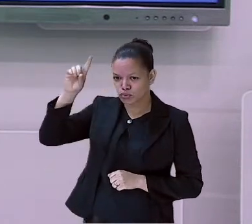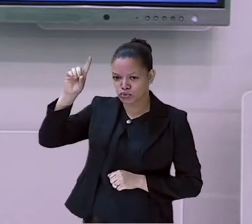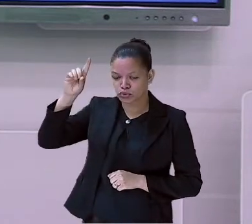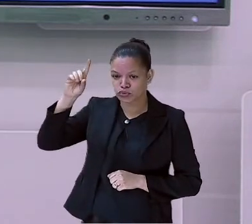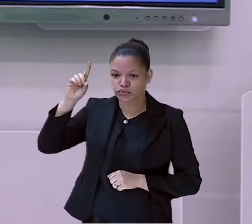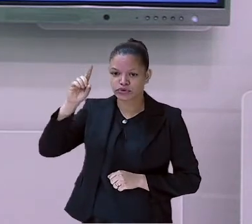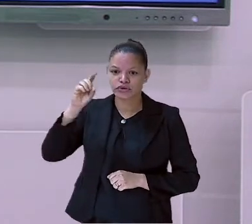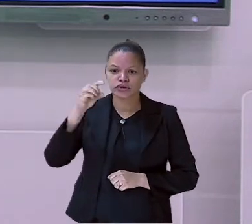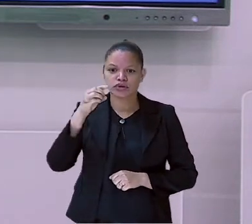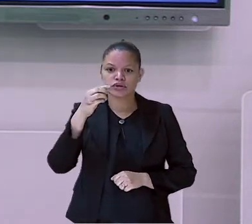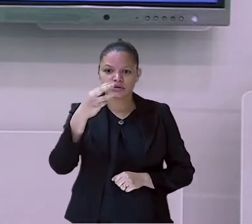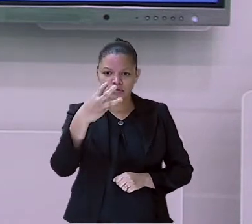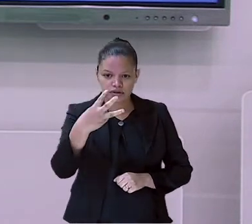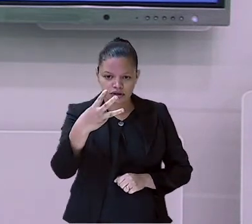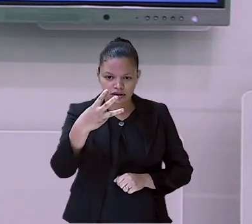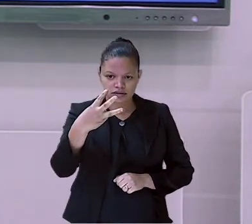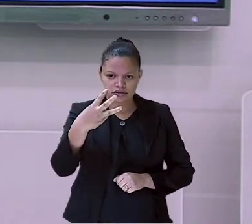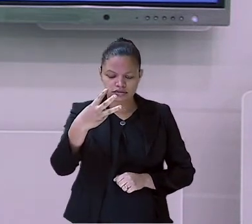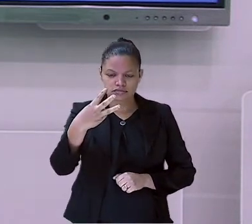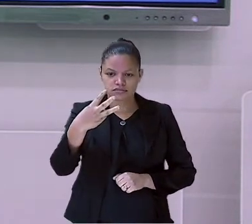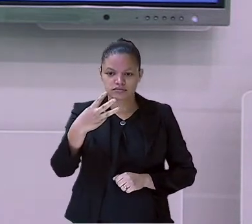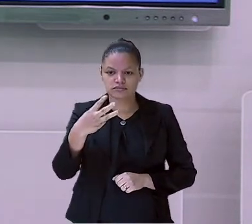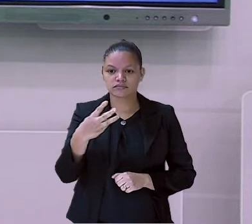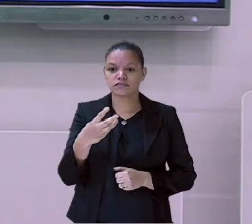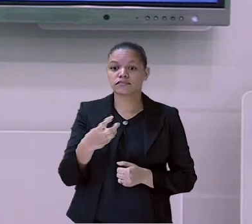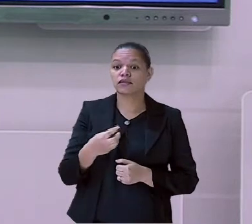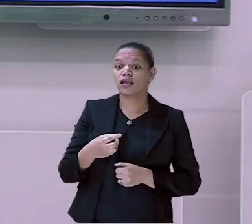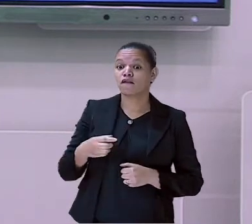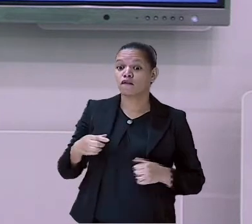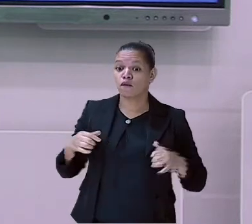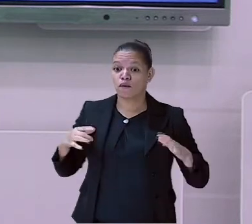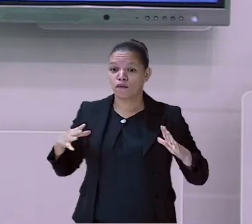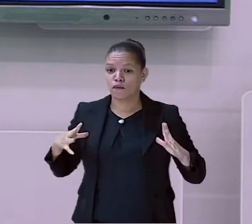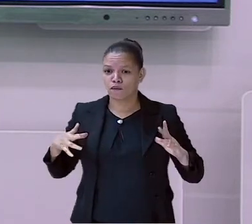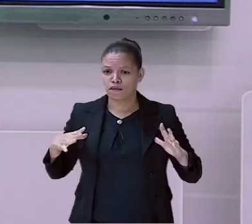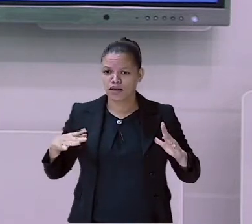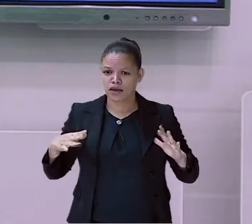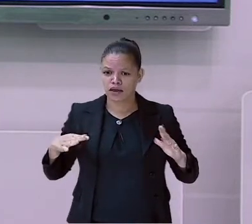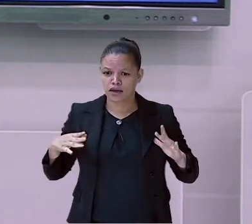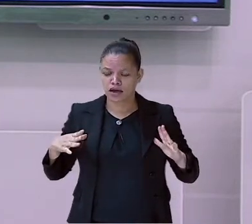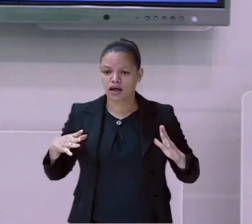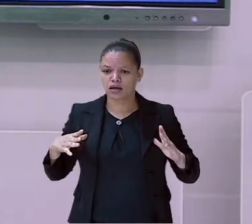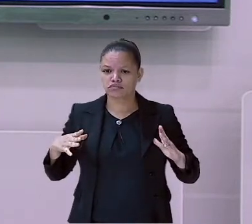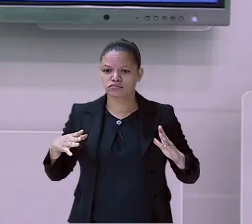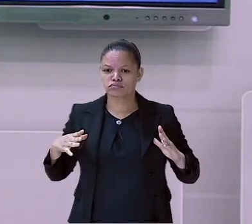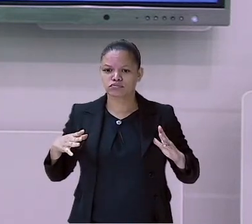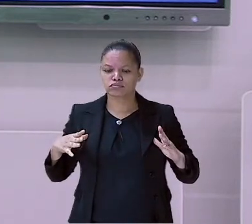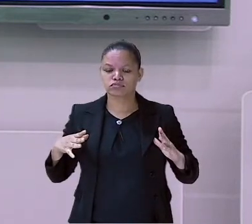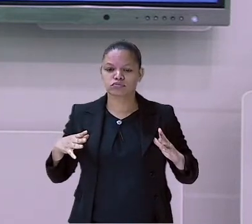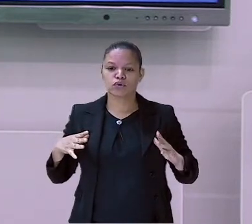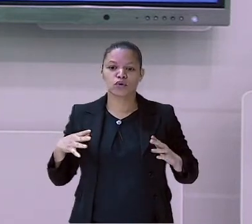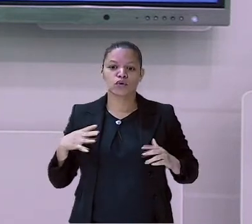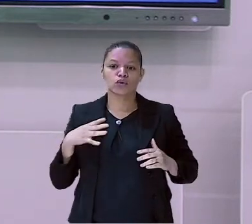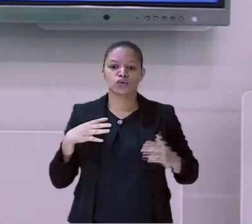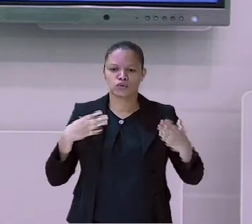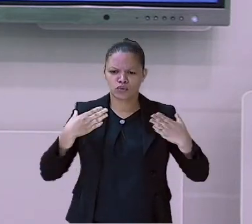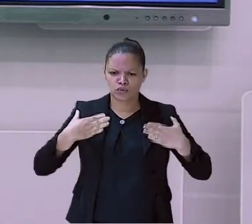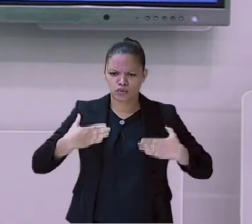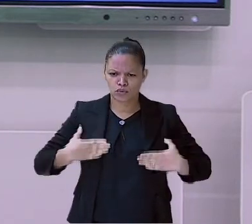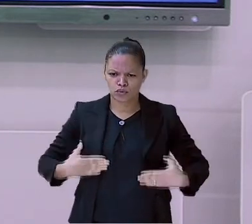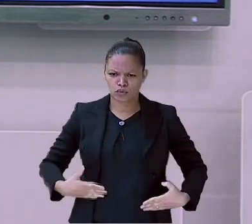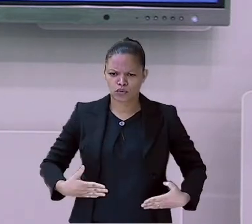foi feriado, é isso? Feriado de Corpus Christi. E aí, véspera do feriado é o dia que você fica